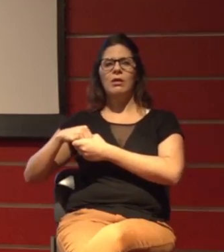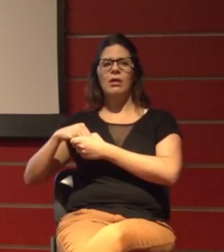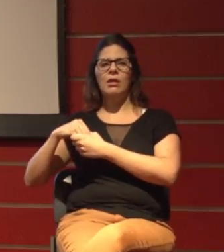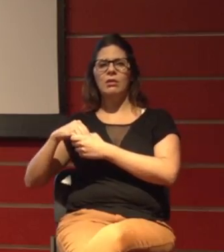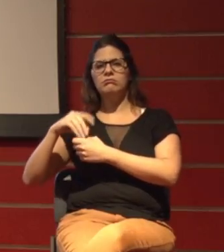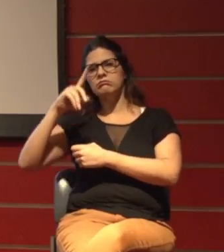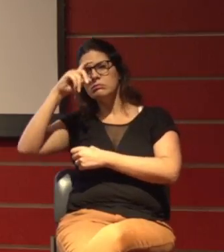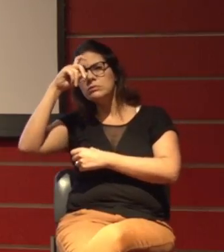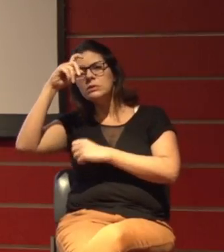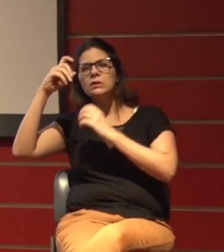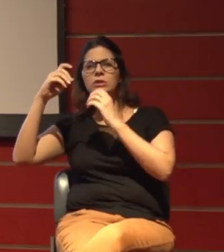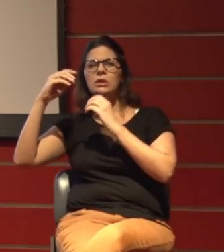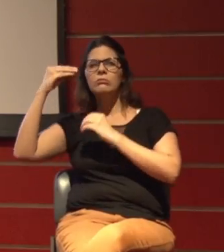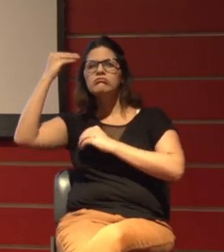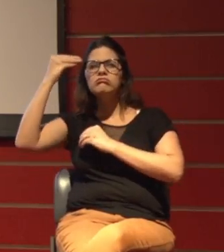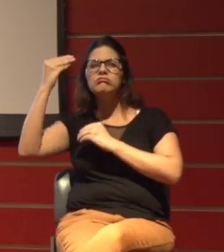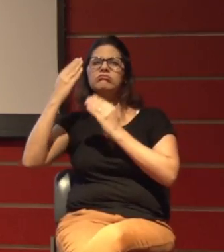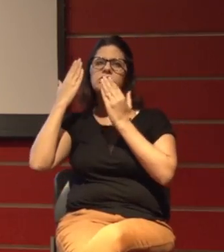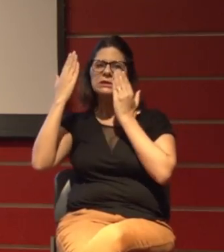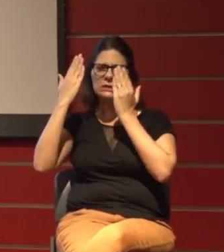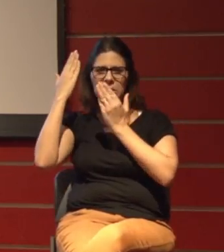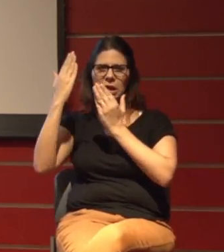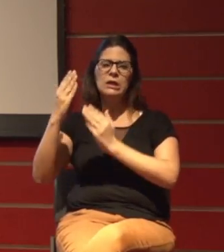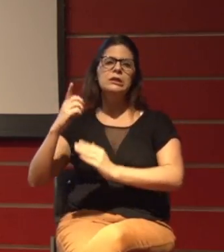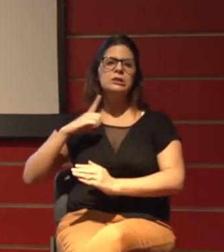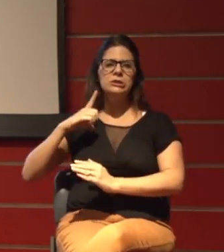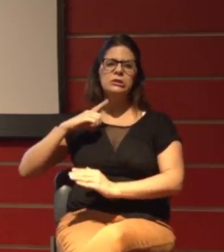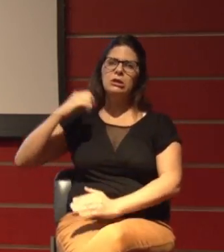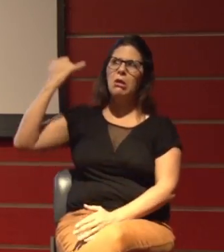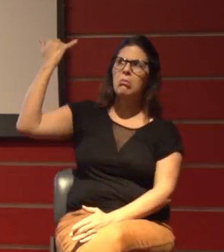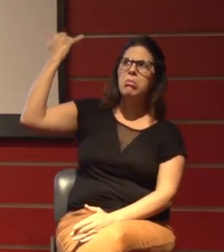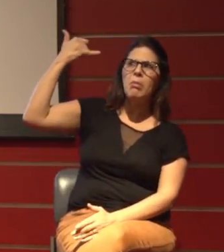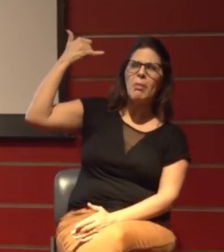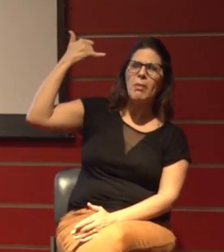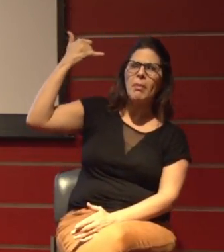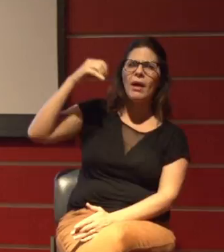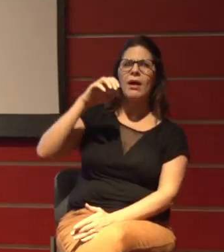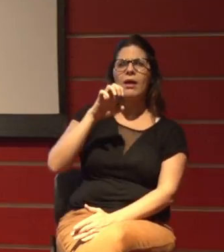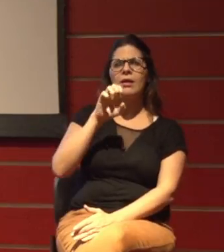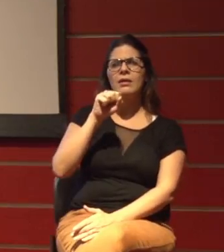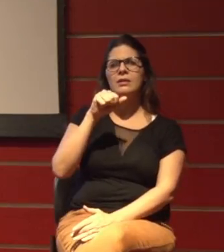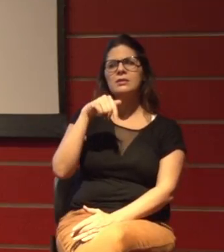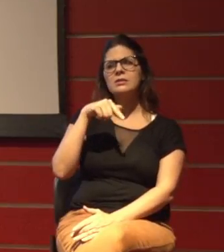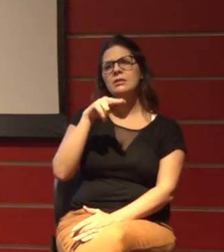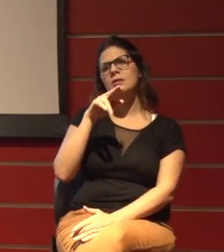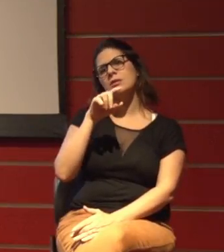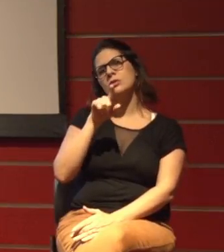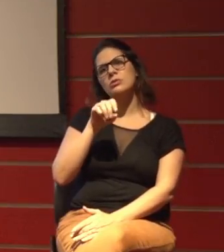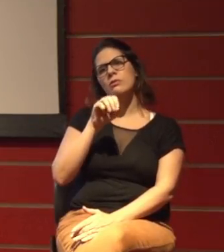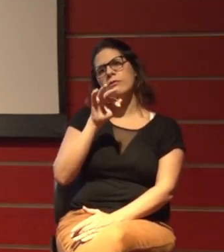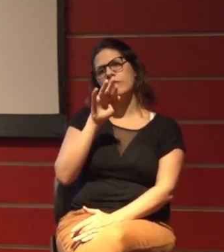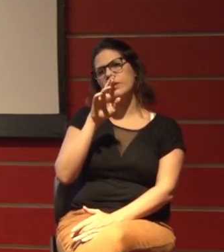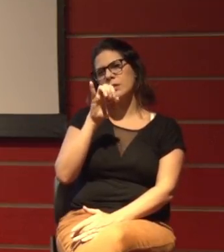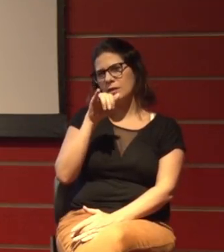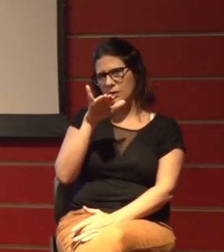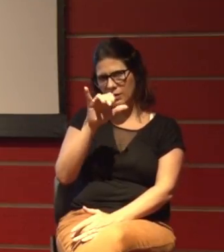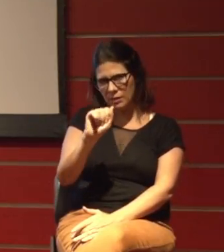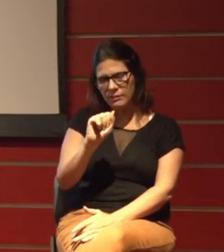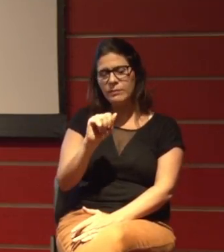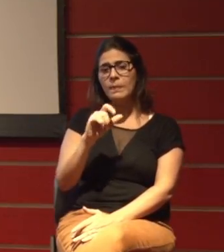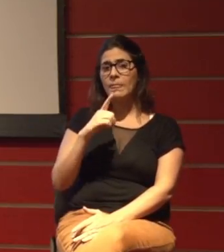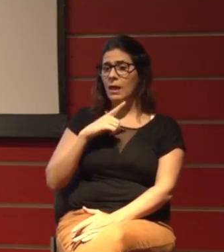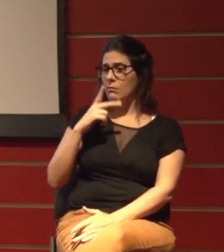a moça tinha problemas psiquiátricos tem esquizofrenia E aí ele recebeu essa acusação